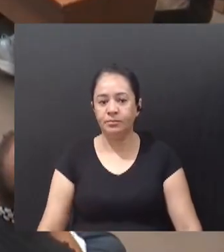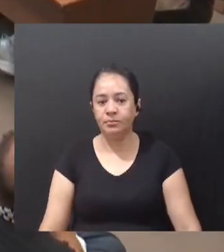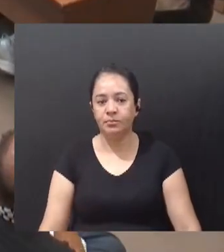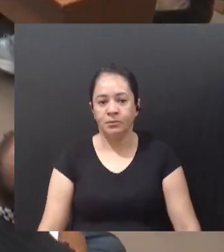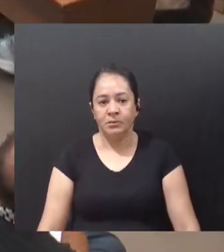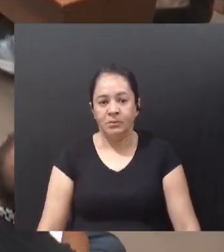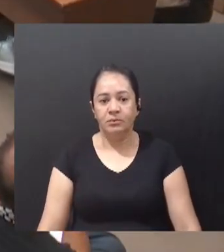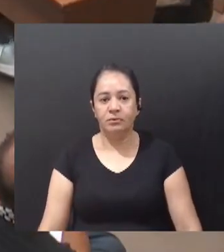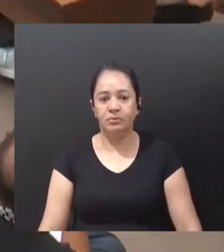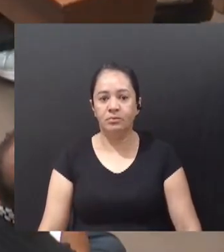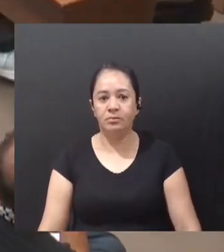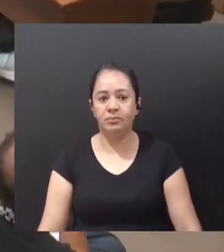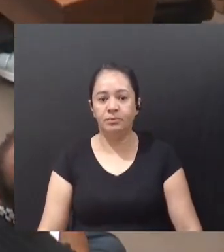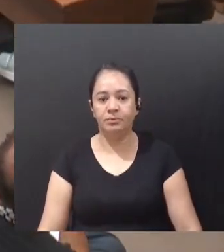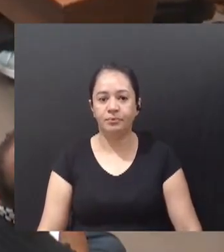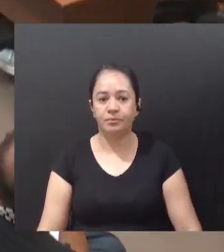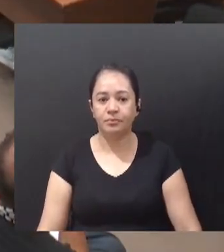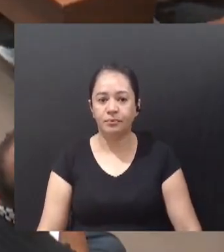RB?